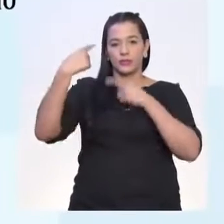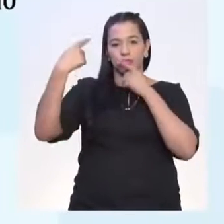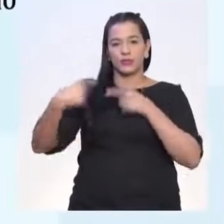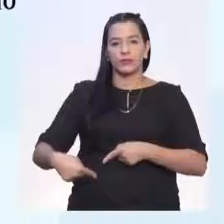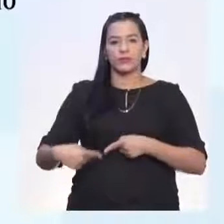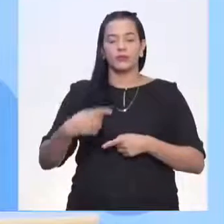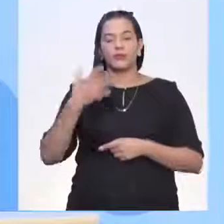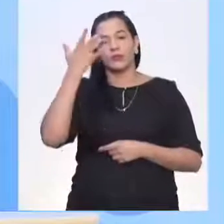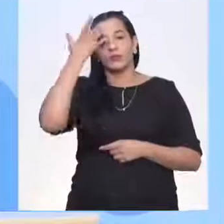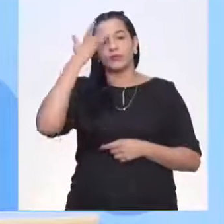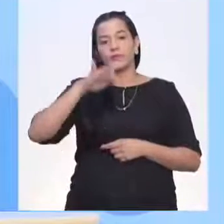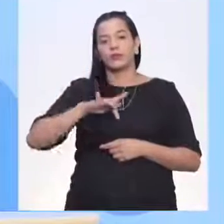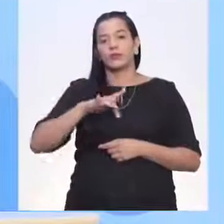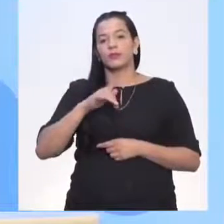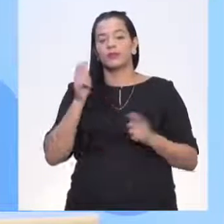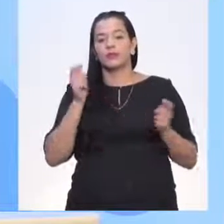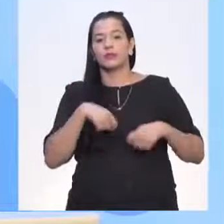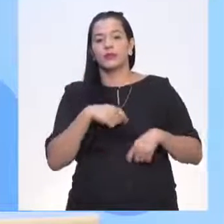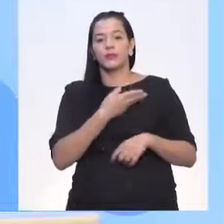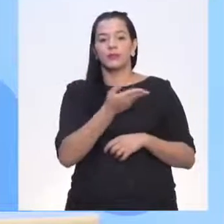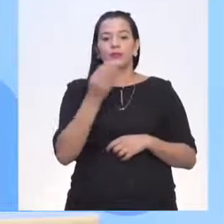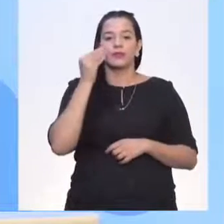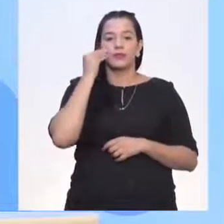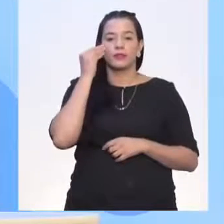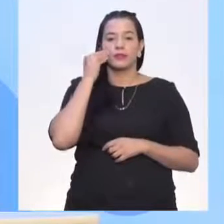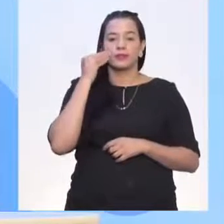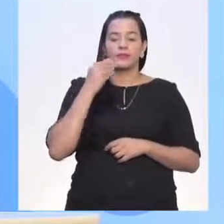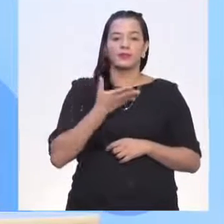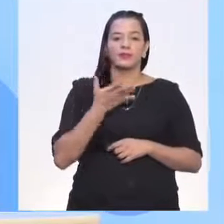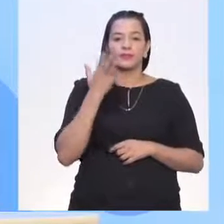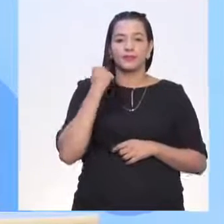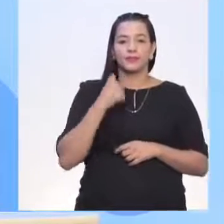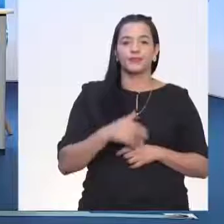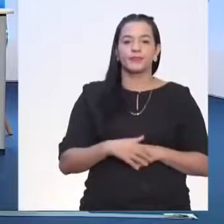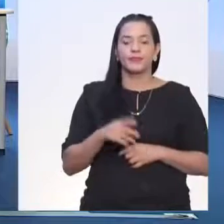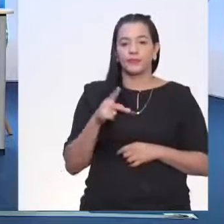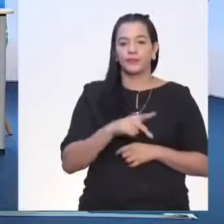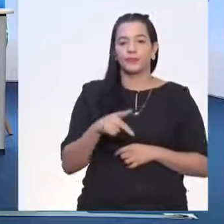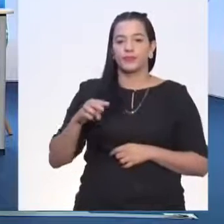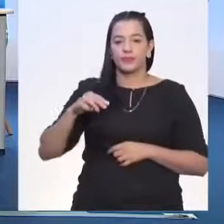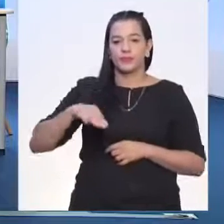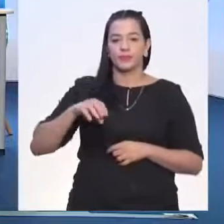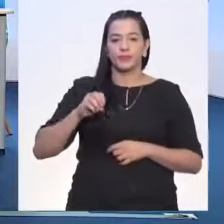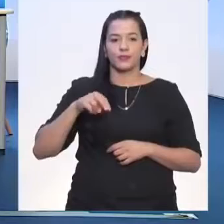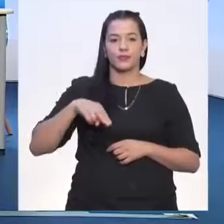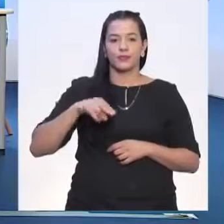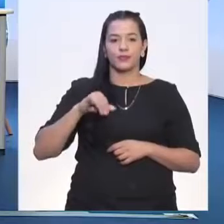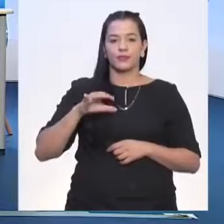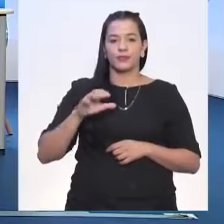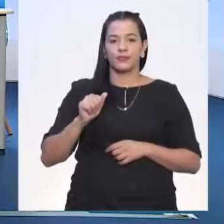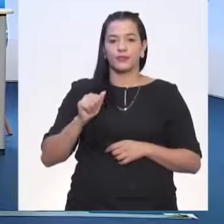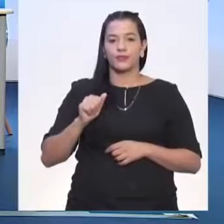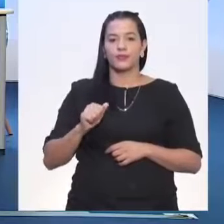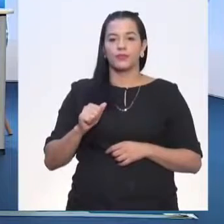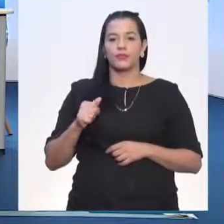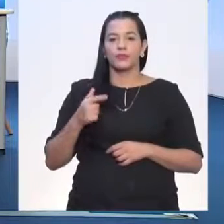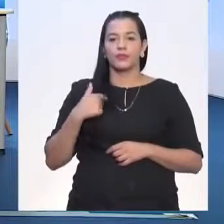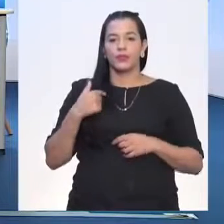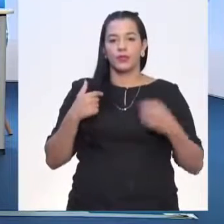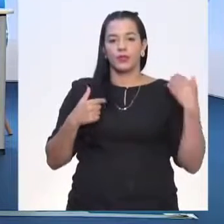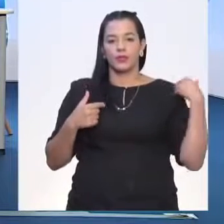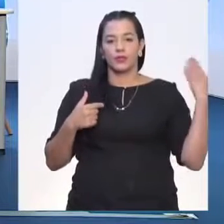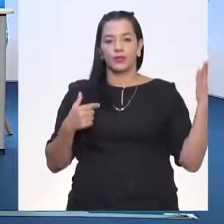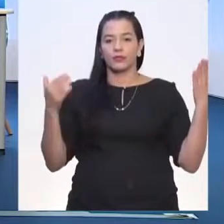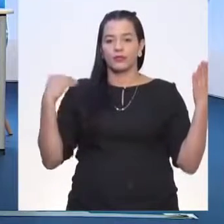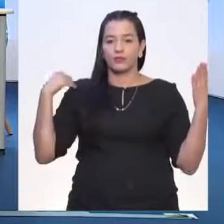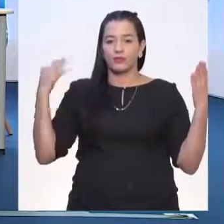sinceramente, não sei. Não sei se der tempo, se você souber dizer. A Promônica perguntou qual é a diferença entre tesoura de destro e de canhoto. Eu nem